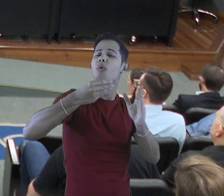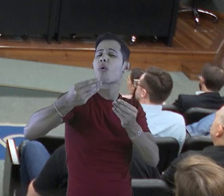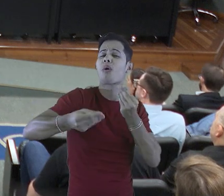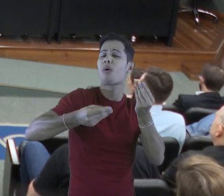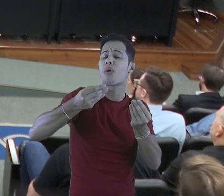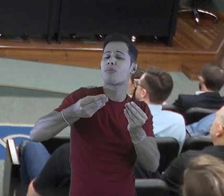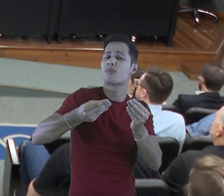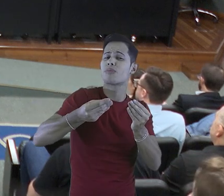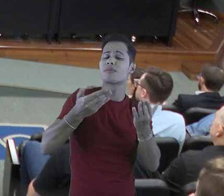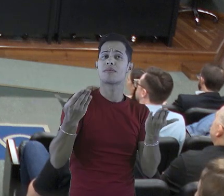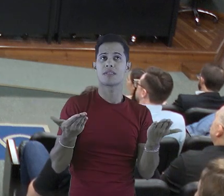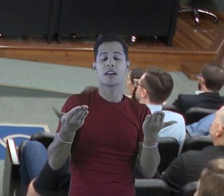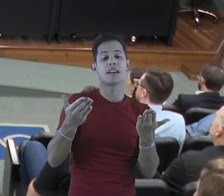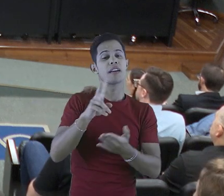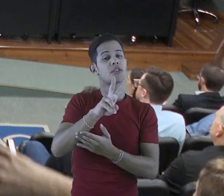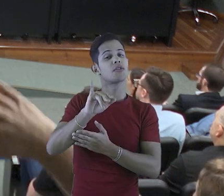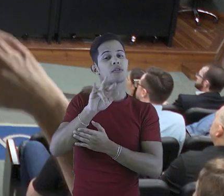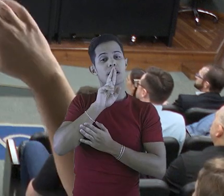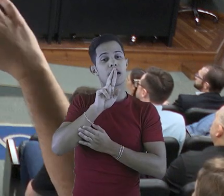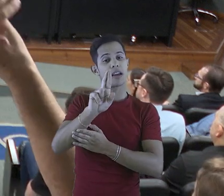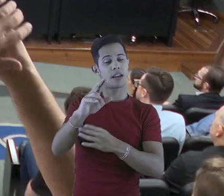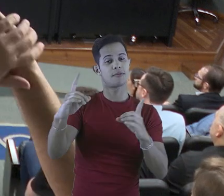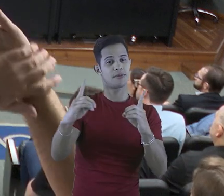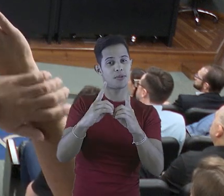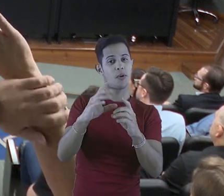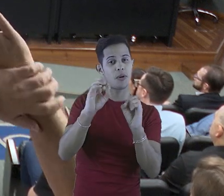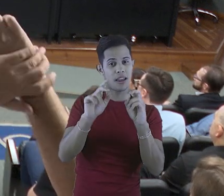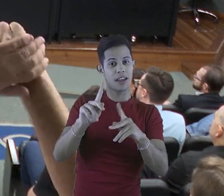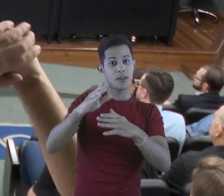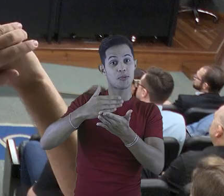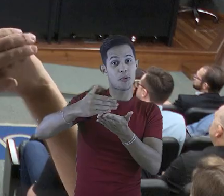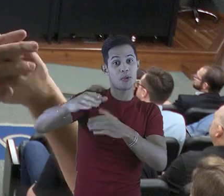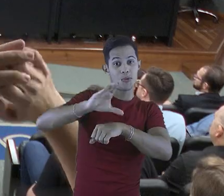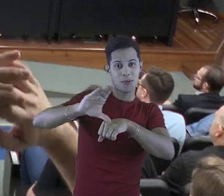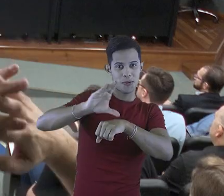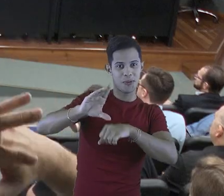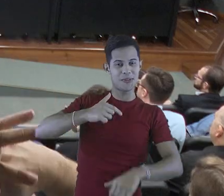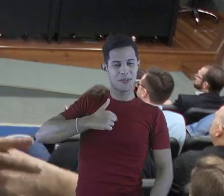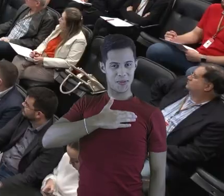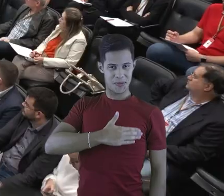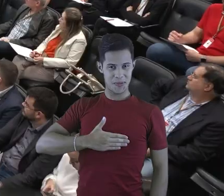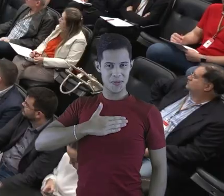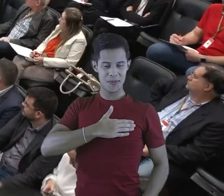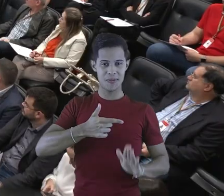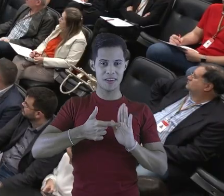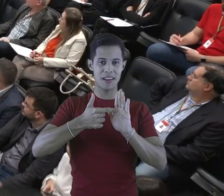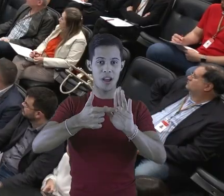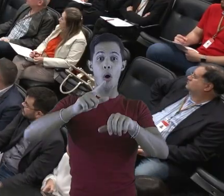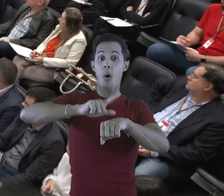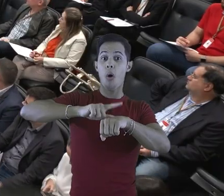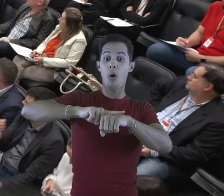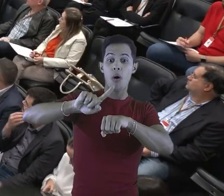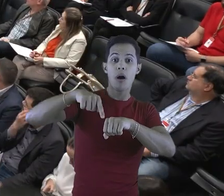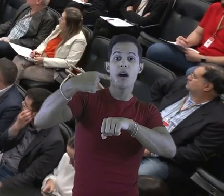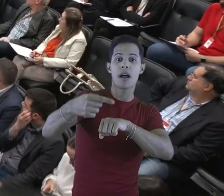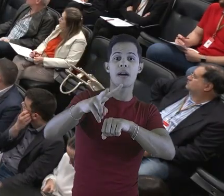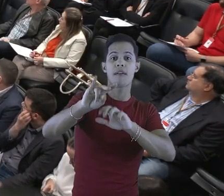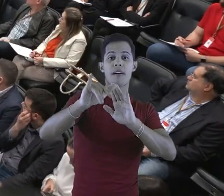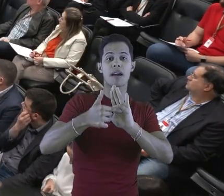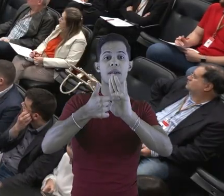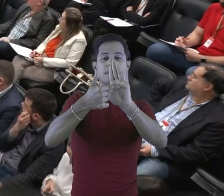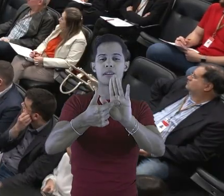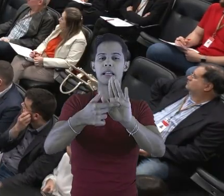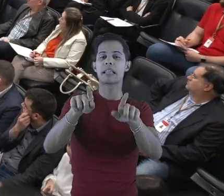Uma coisa que a gente vai responder daqui a pouquinho, já no começo do curso, eu já gosto de fazer isso. Na próxima hora, a gente já vai ver. Qual é o mínimo